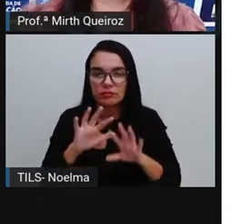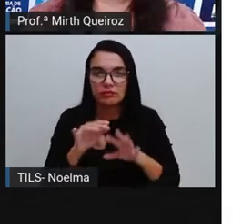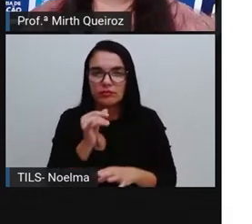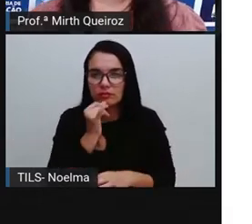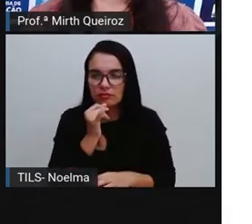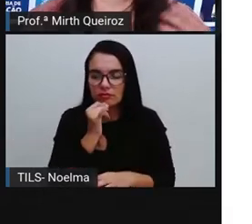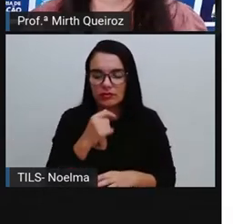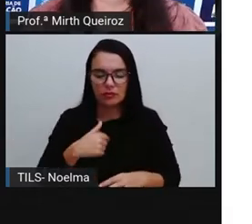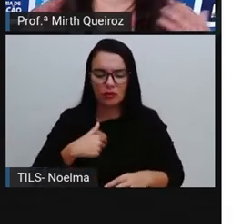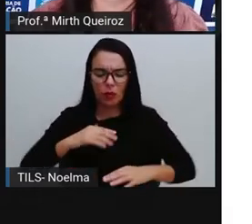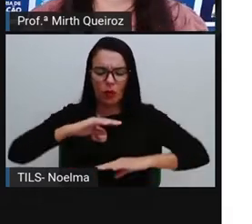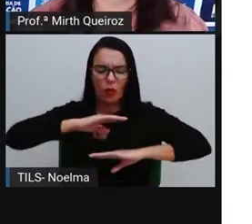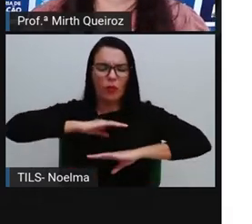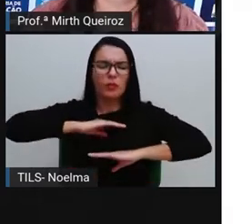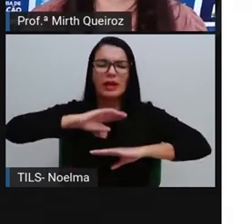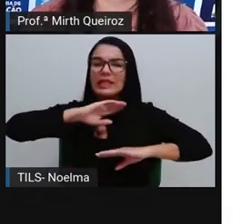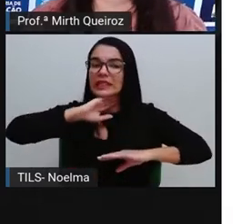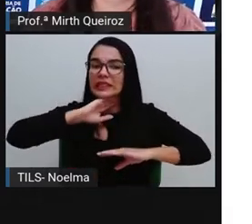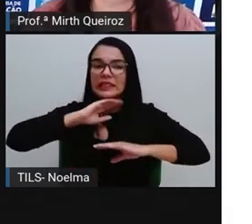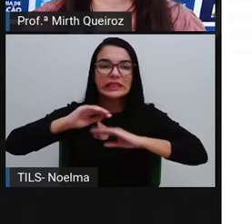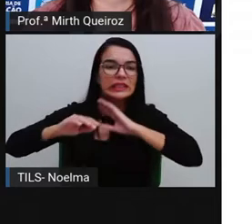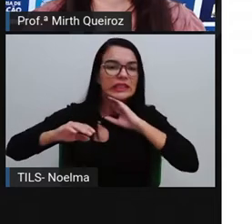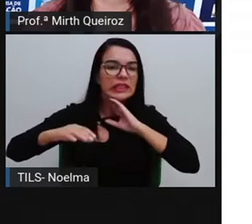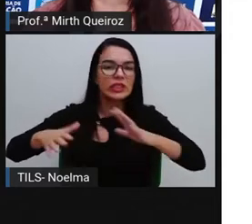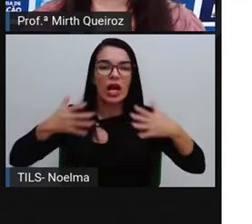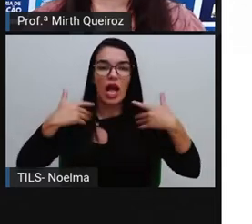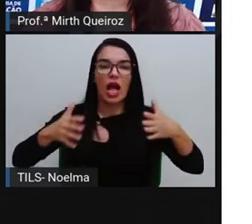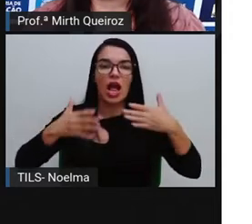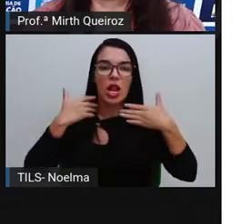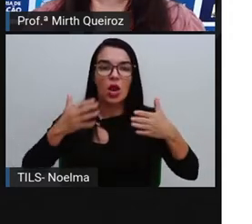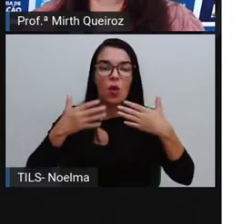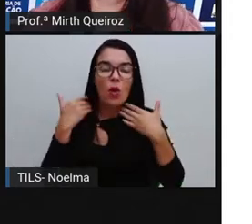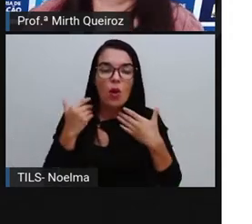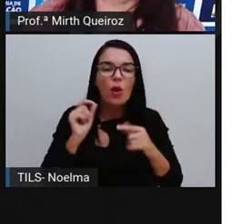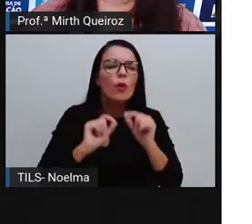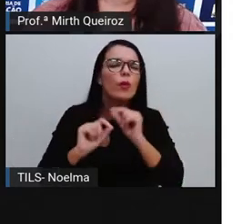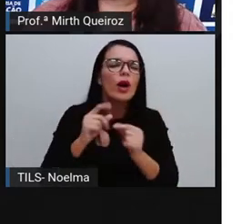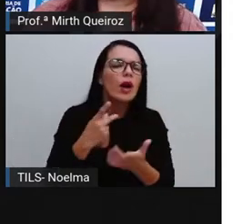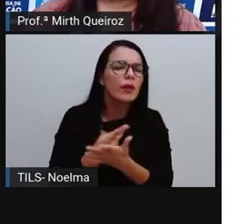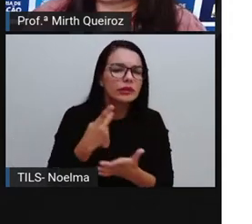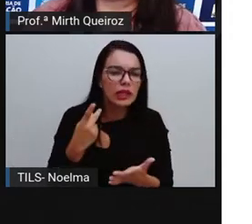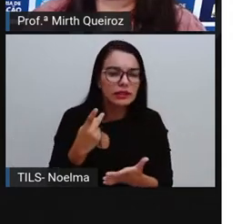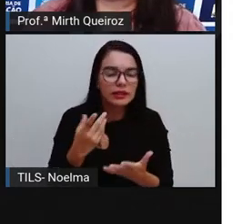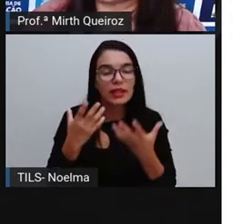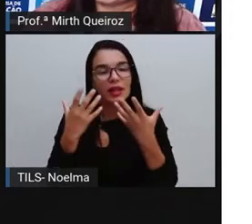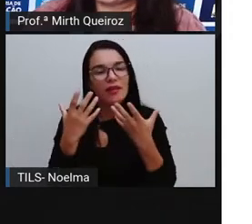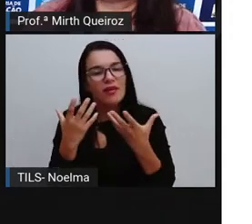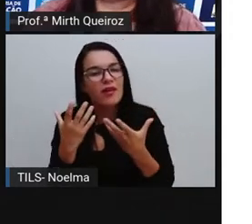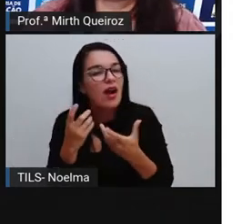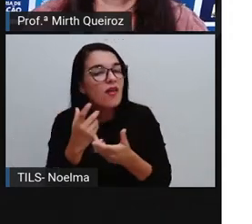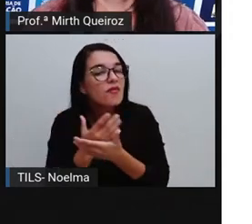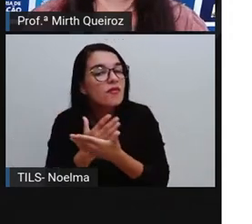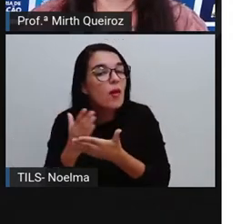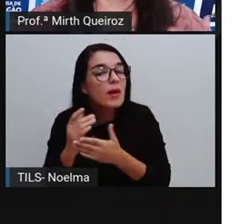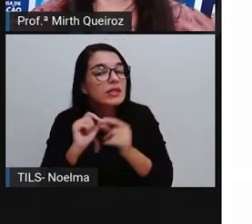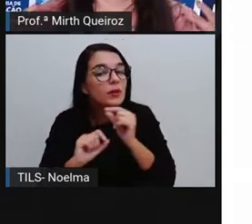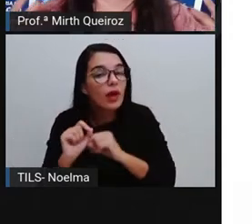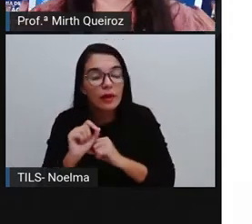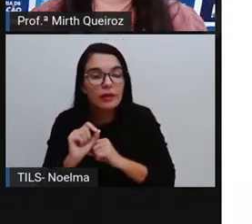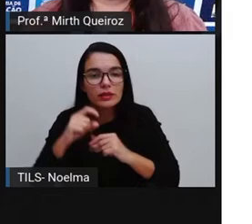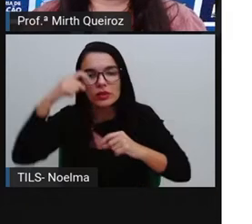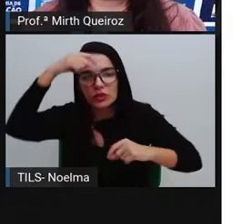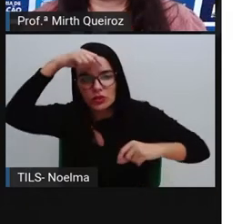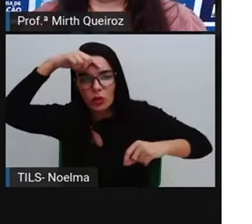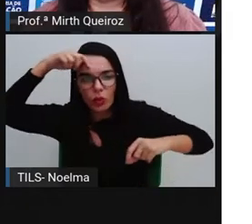corpo muito quente, né? A gente está com muito calor, o que que acontece? Nós começamos a suar, não é? E a gente começa